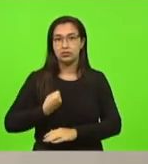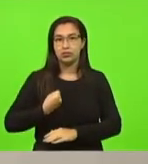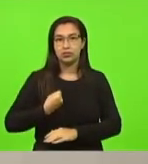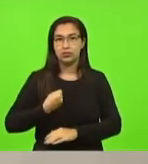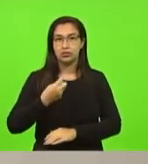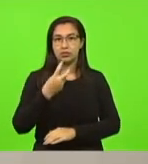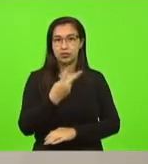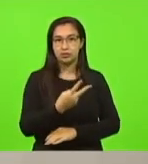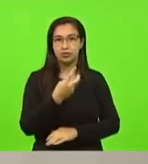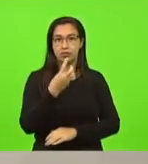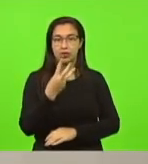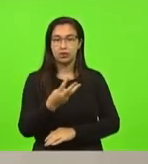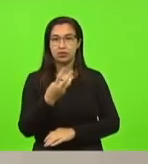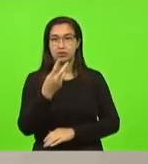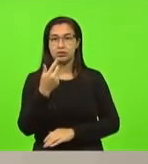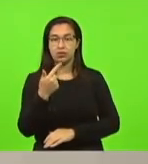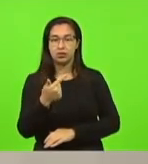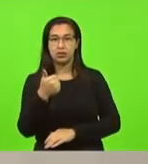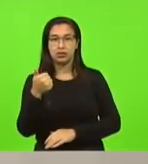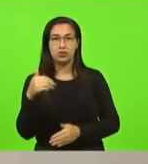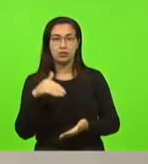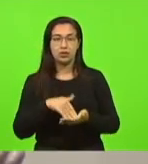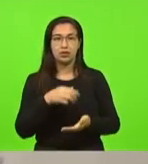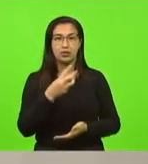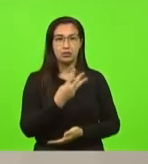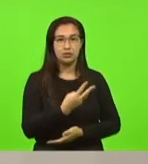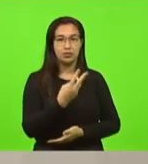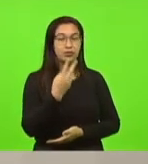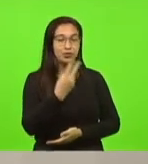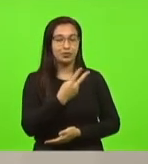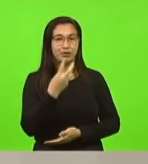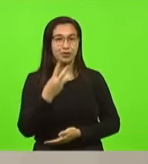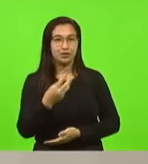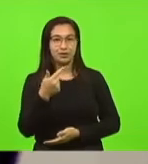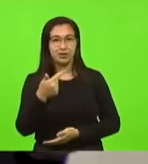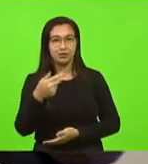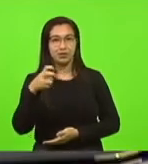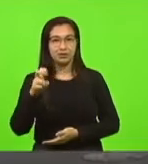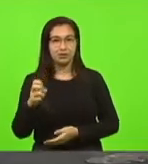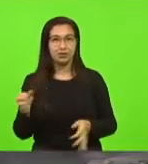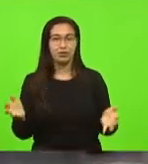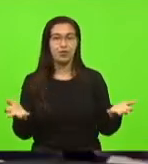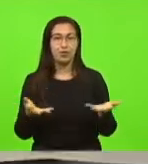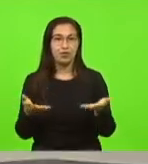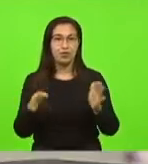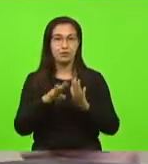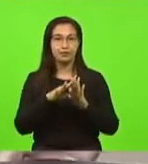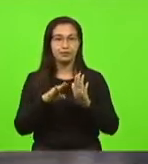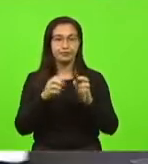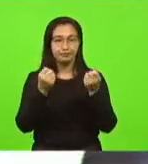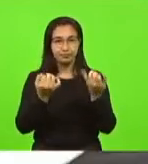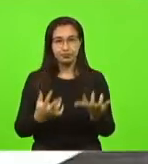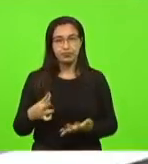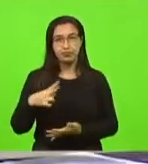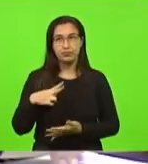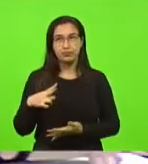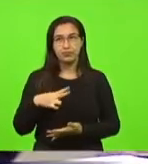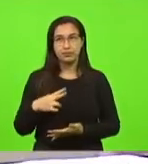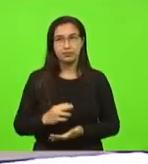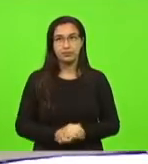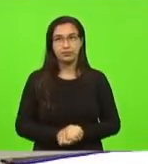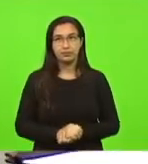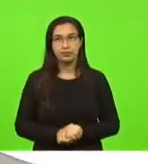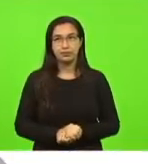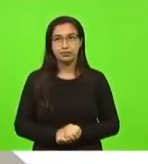.371 a 2.375. Fim da ordem do dia, passamos às explicações pessoais. No